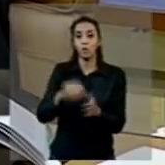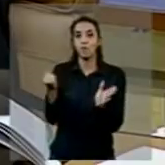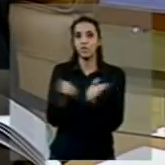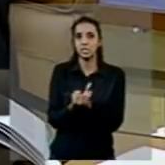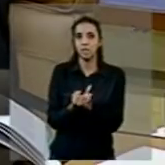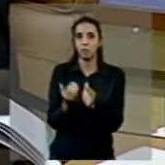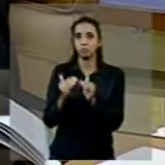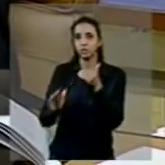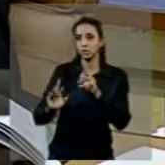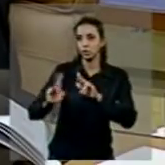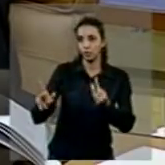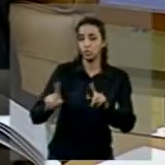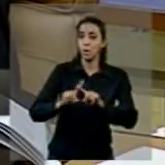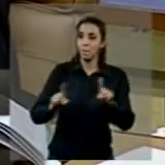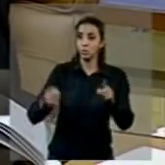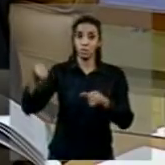mas